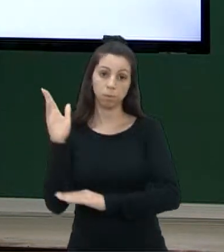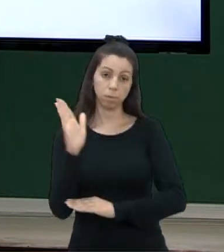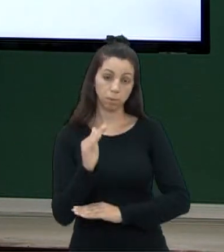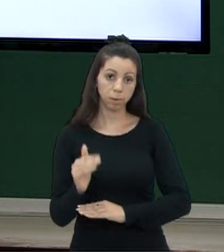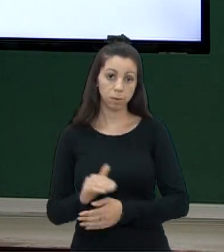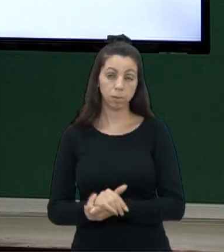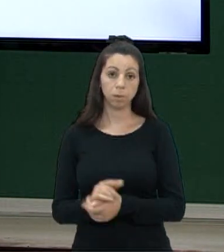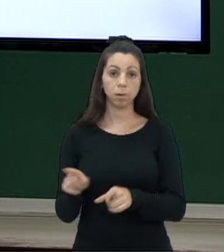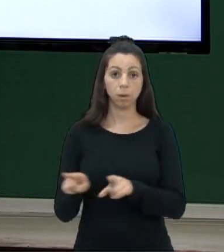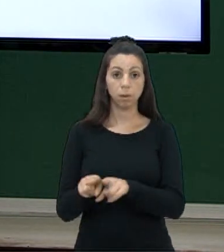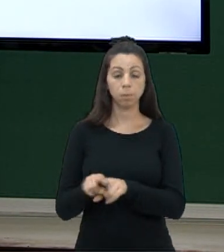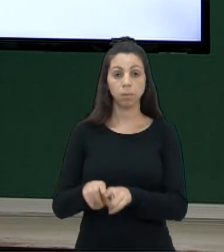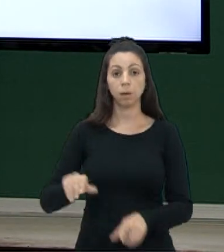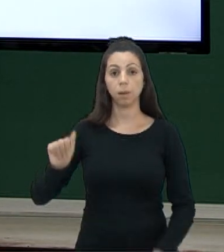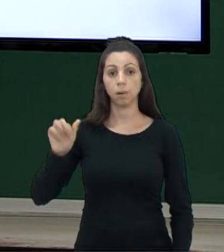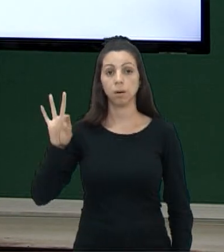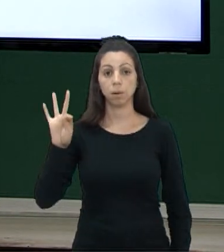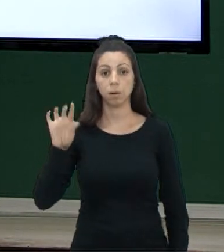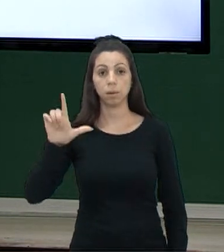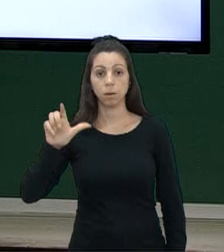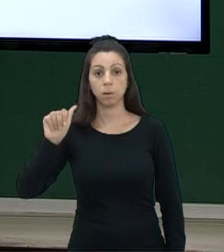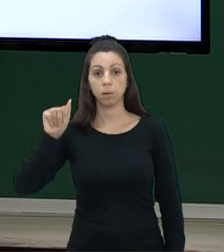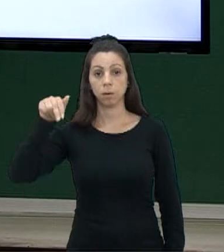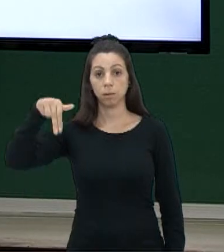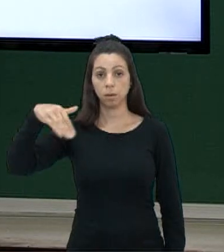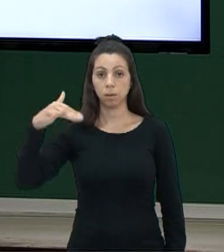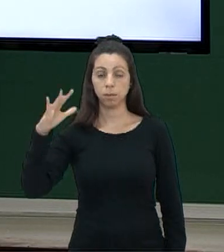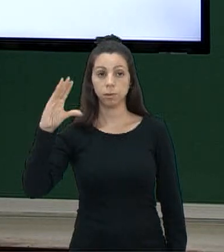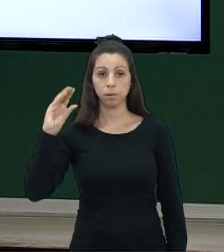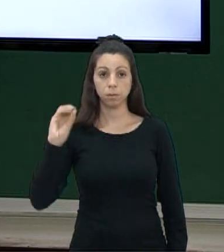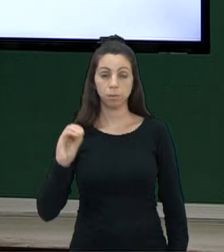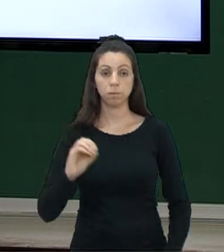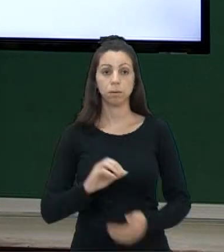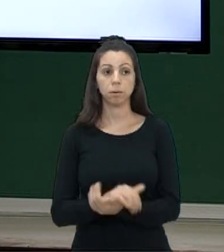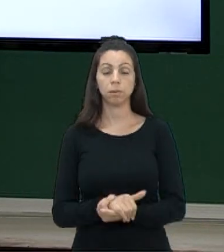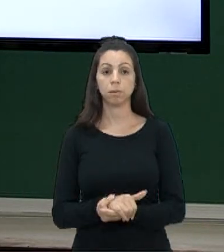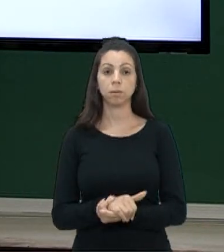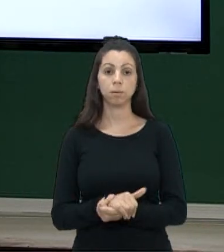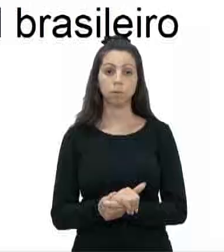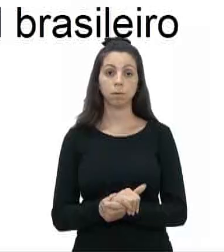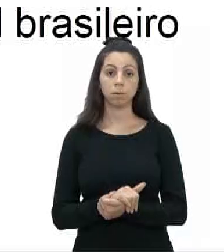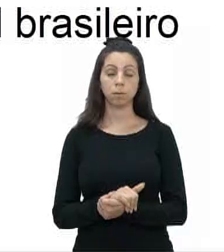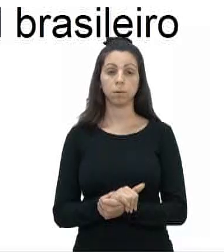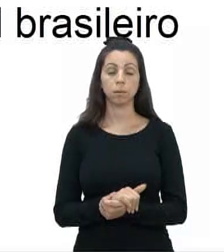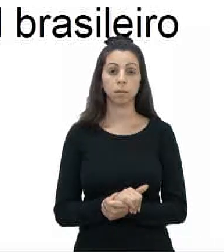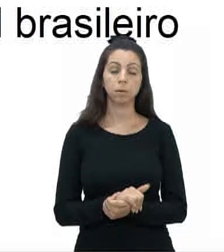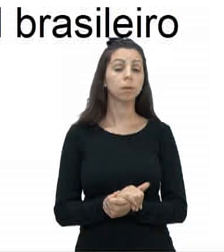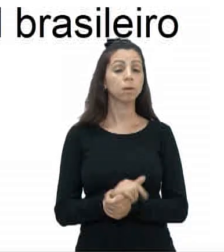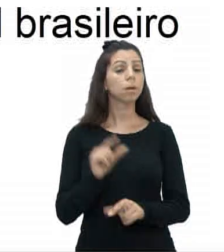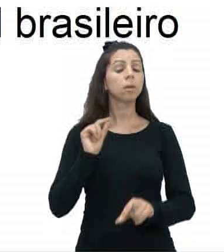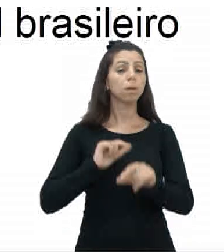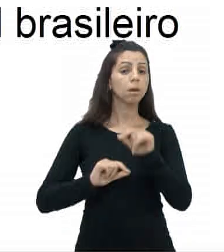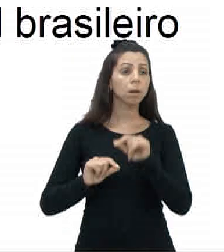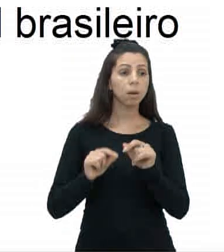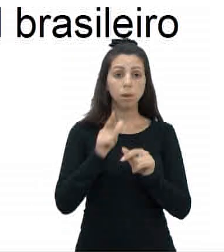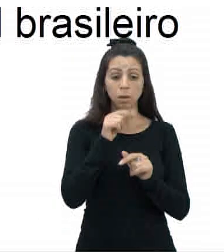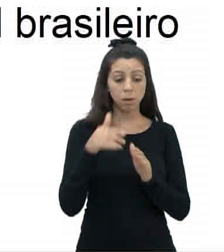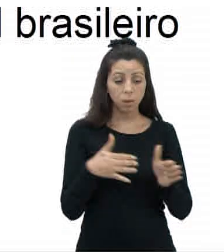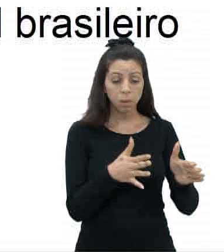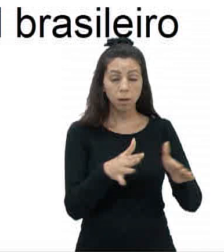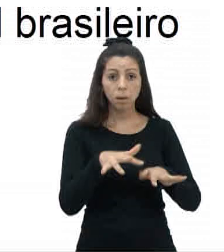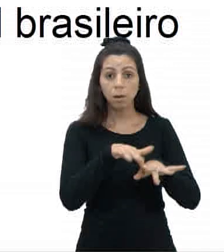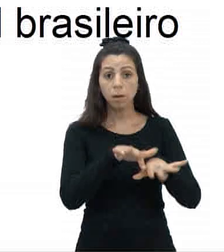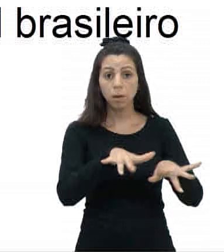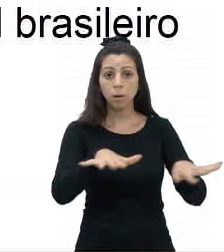do escudo atlântico. E as bacias costeiras. As bacias sedimentares costeiras são aquelas que